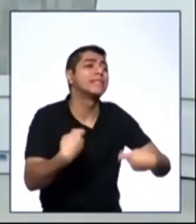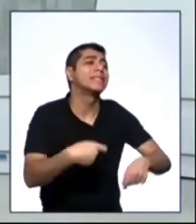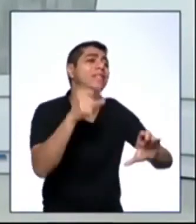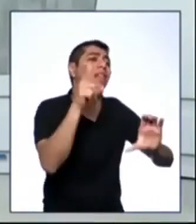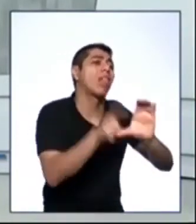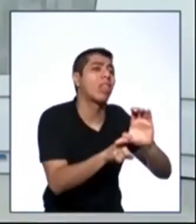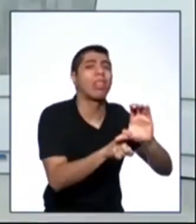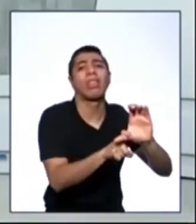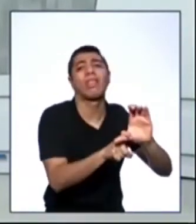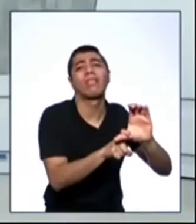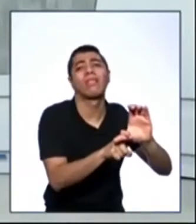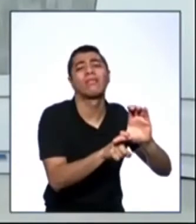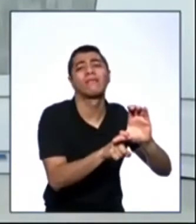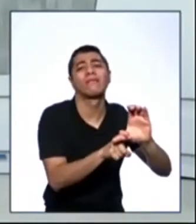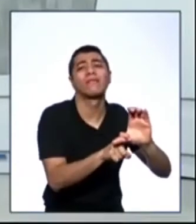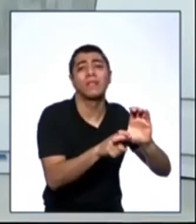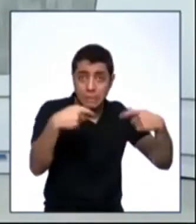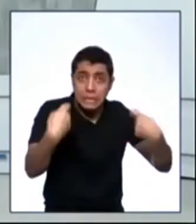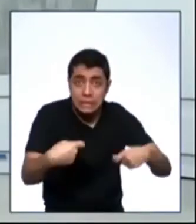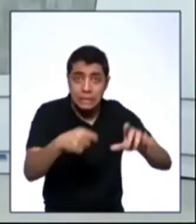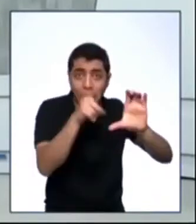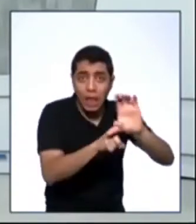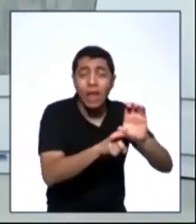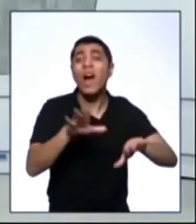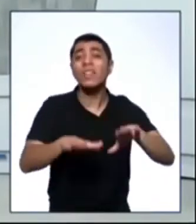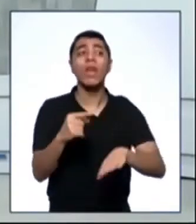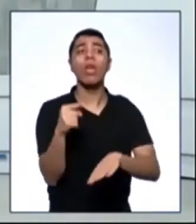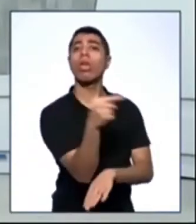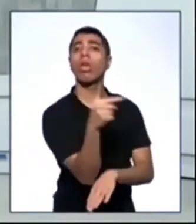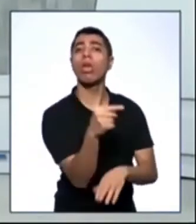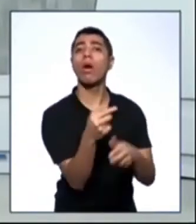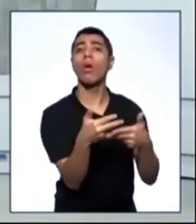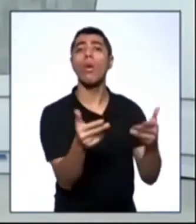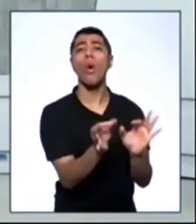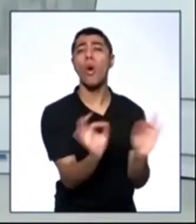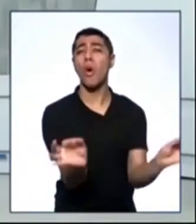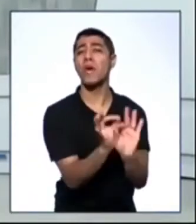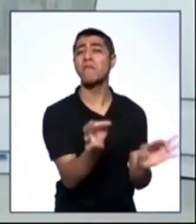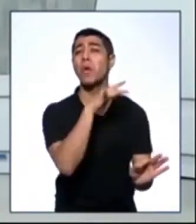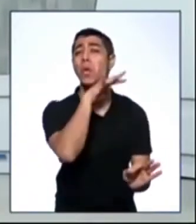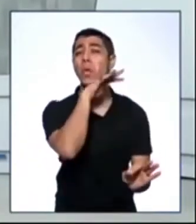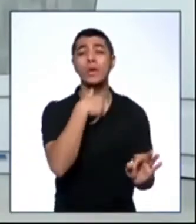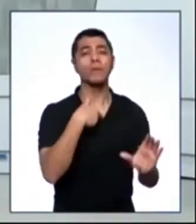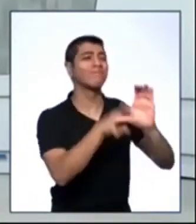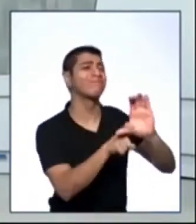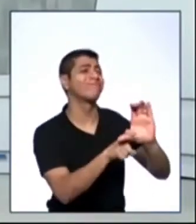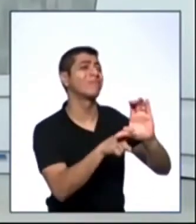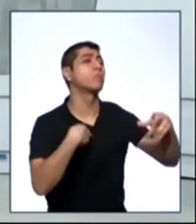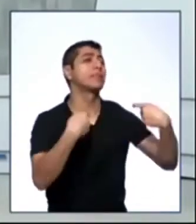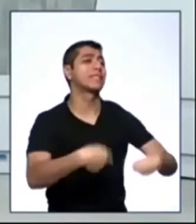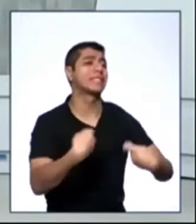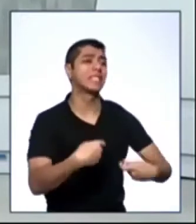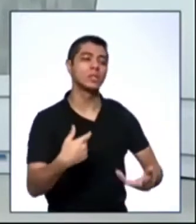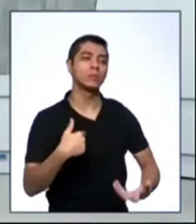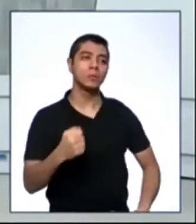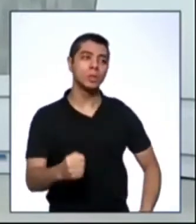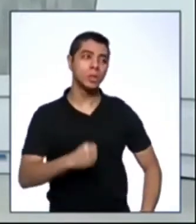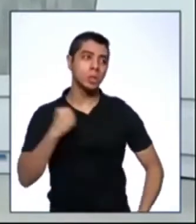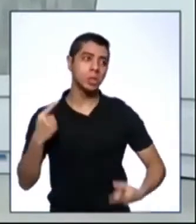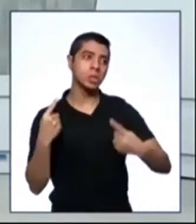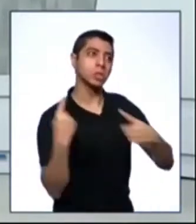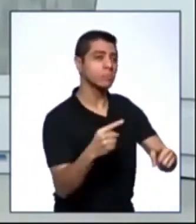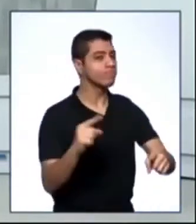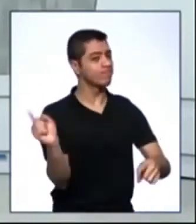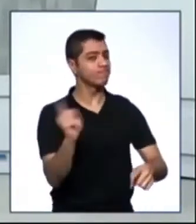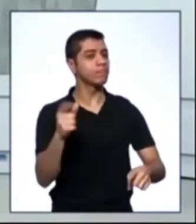é dependente daquilo. E se é um negócio horrível e você é dependente, você não se volta contra ele, mesmo ele sendo horrível. Isso é muito, muito importante, velho.